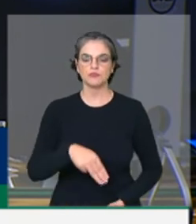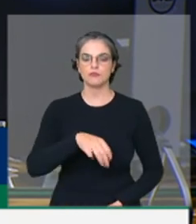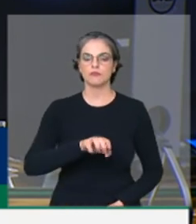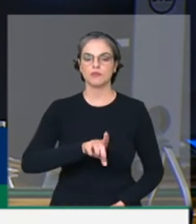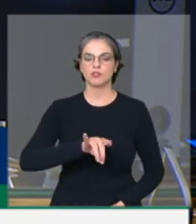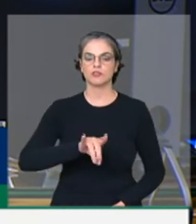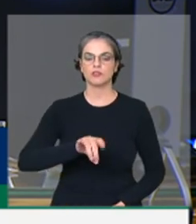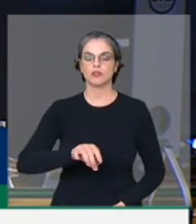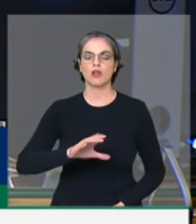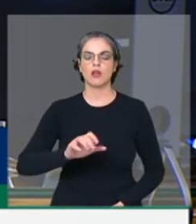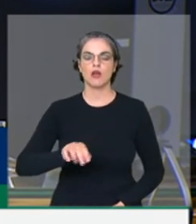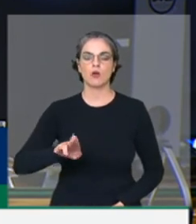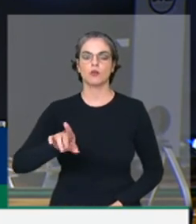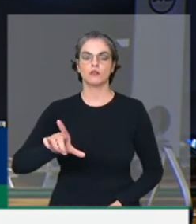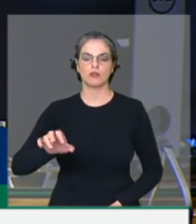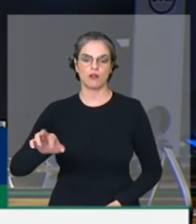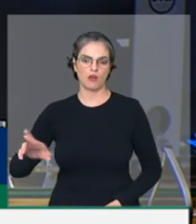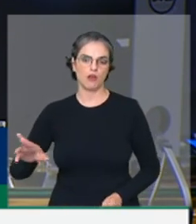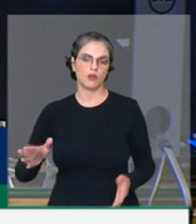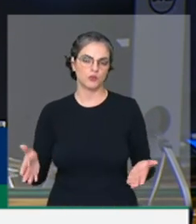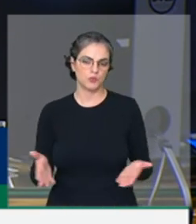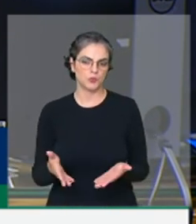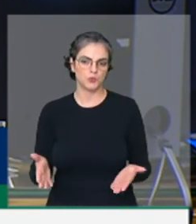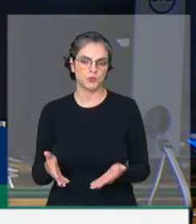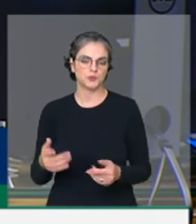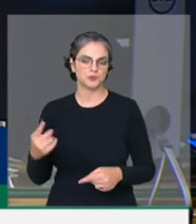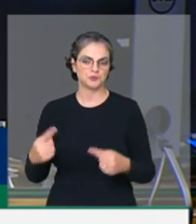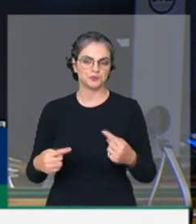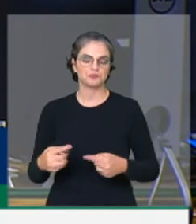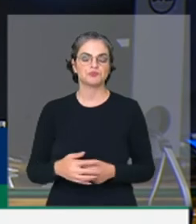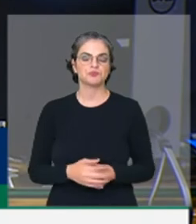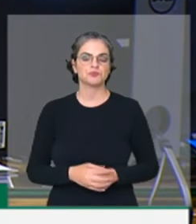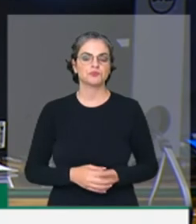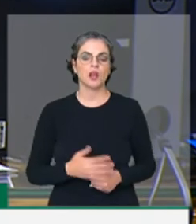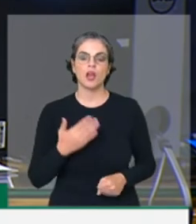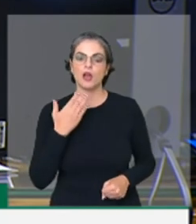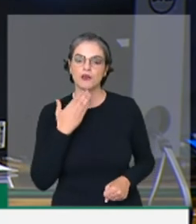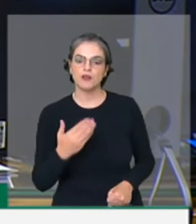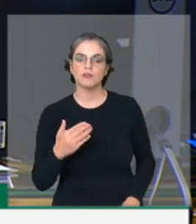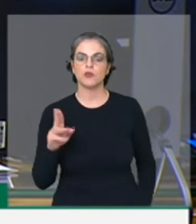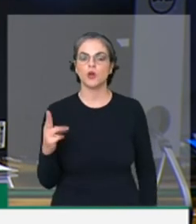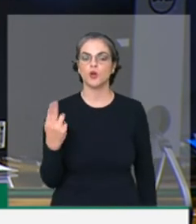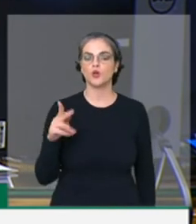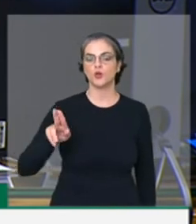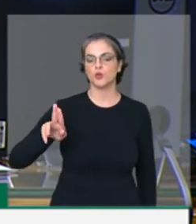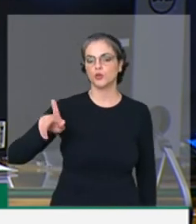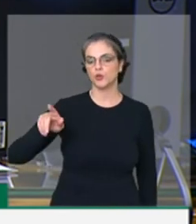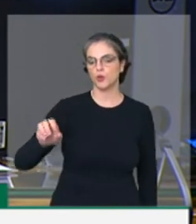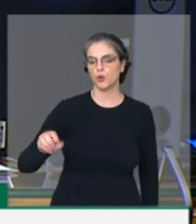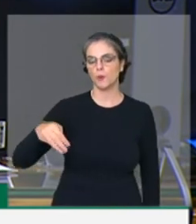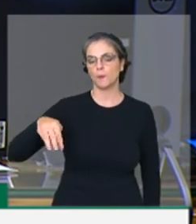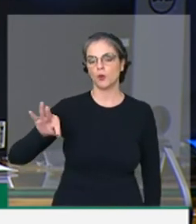2021, constante na pauta da presente sessão. Para encaminhar o requerimento a favor, deputado Hugo Mota.